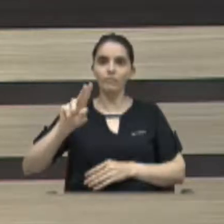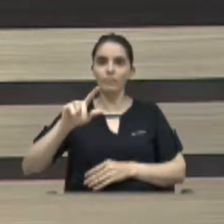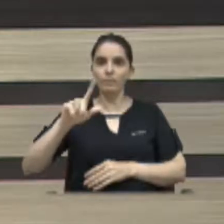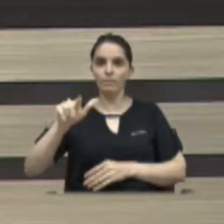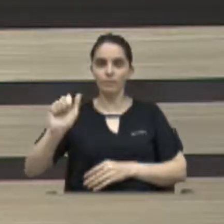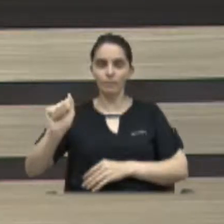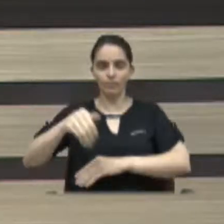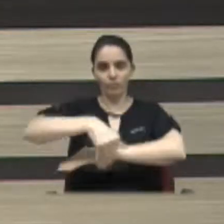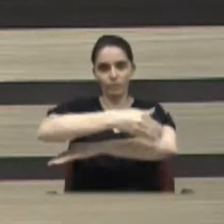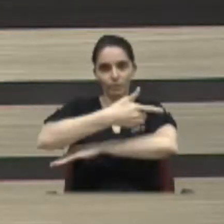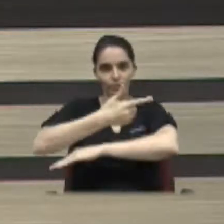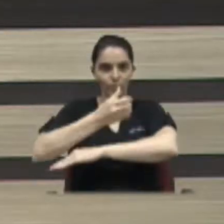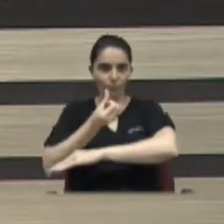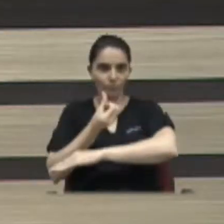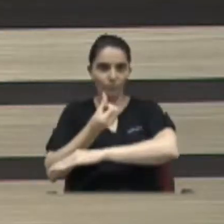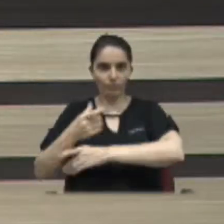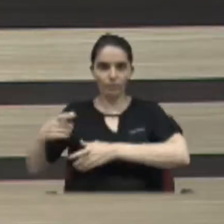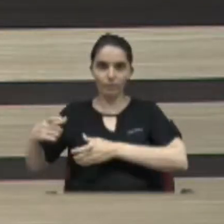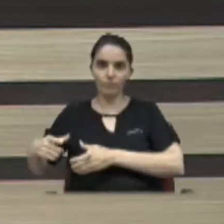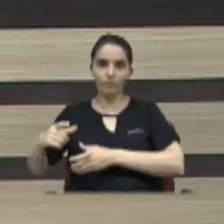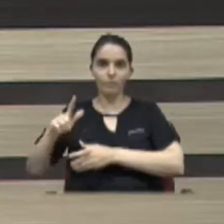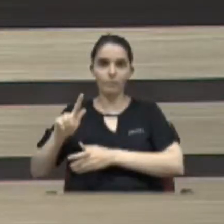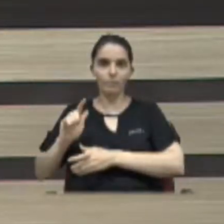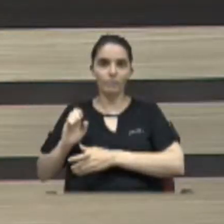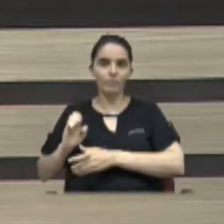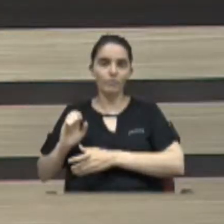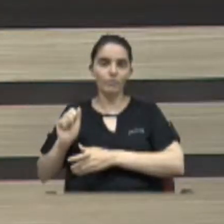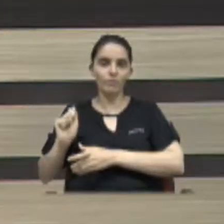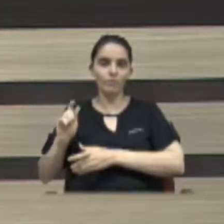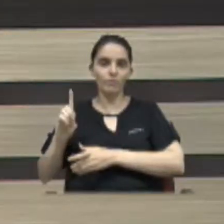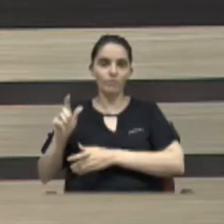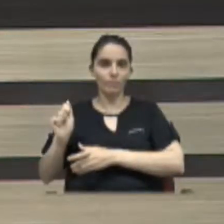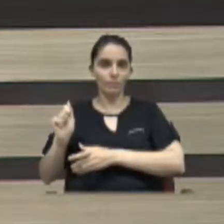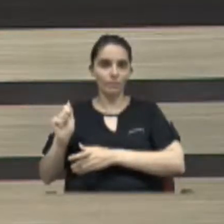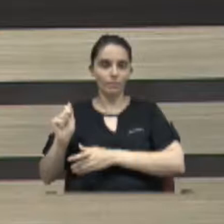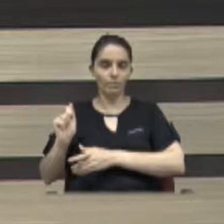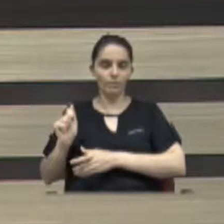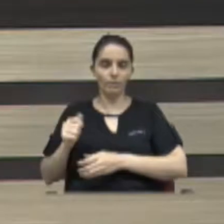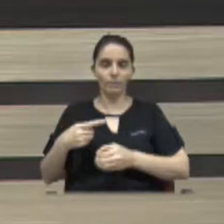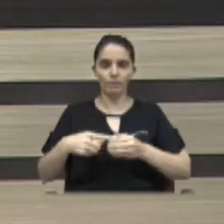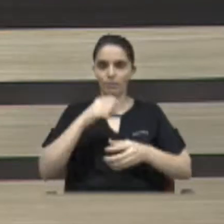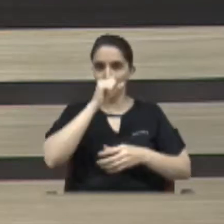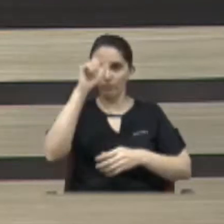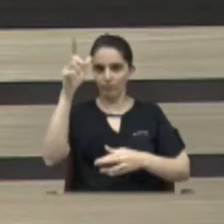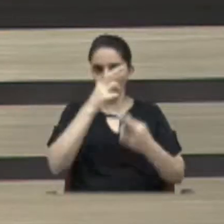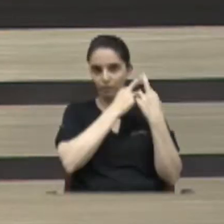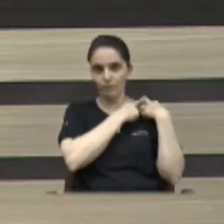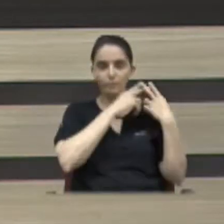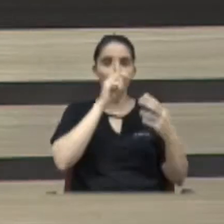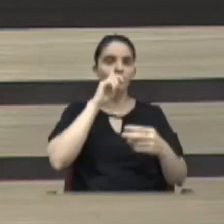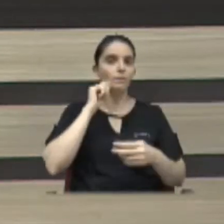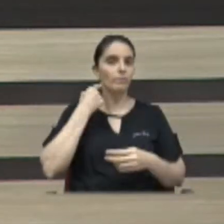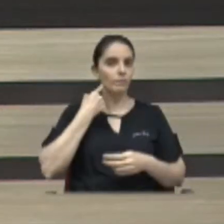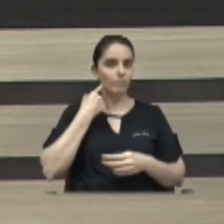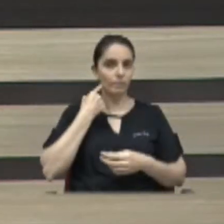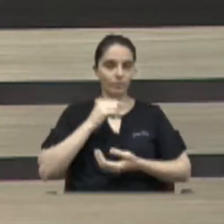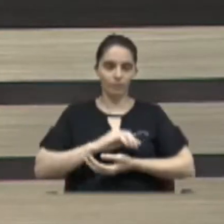projetada 26, bairro Geada, no município de Limeira. Vereador Nilton Santos.